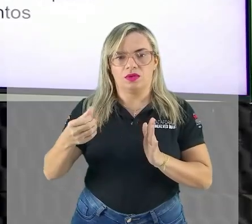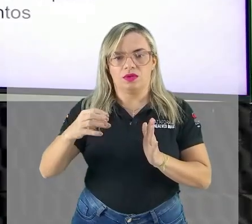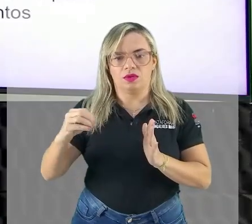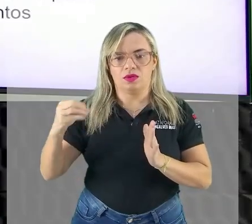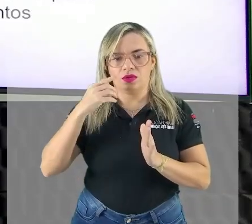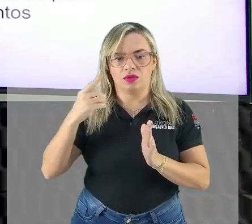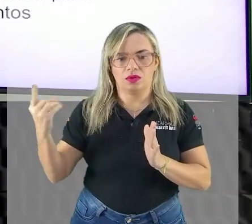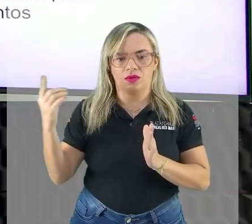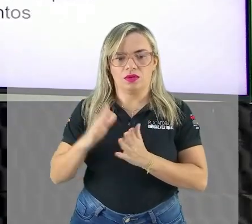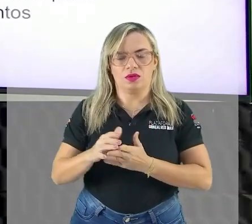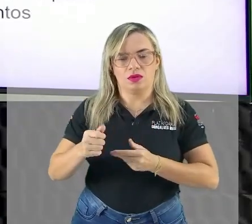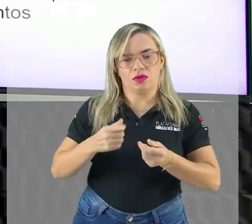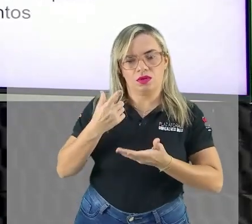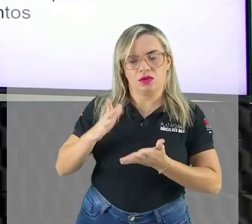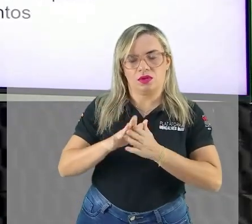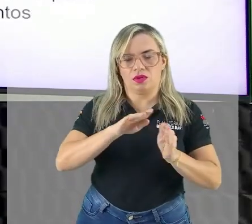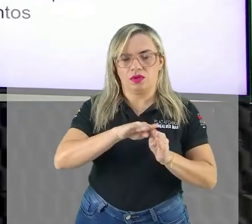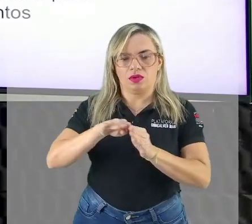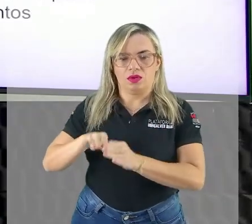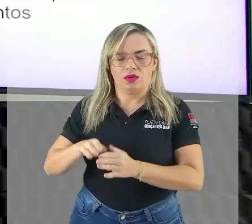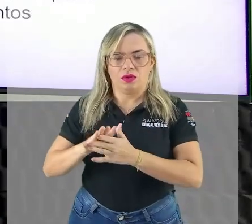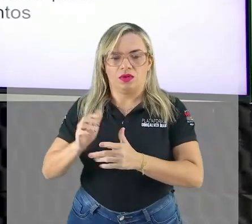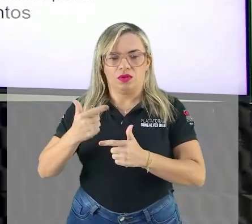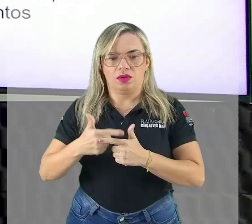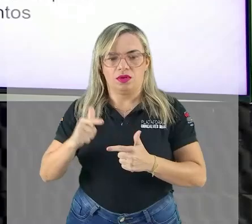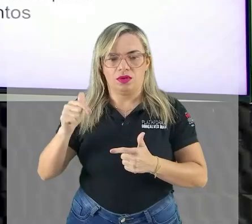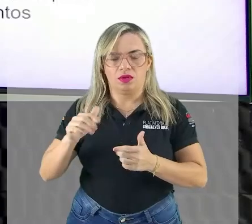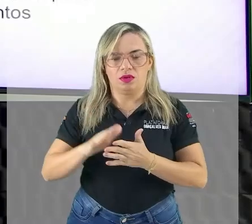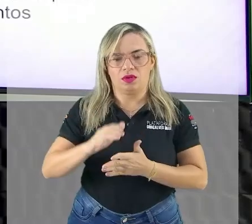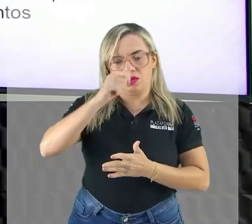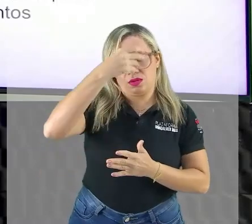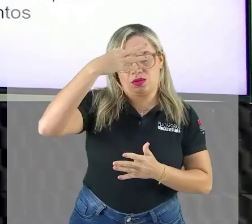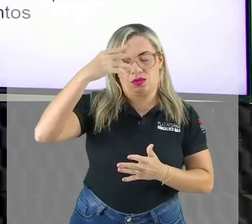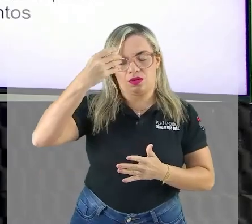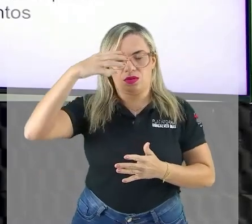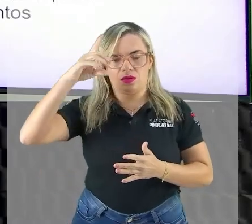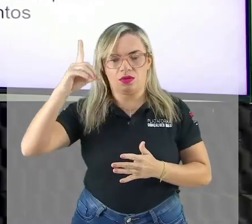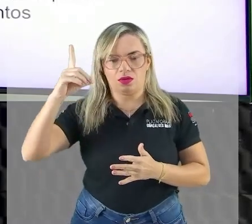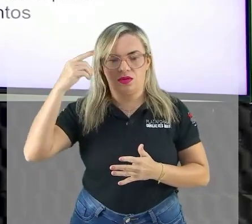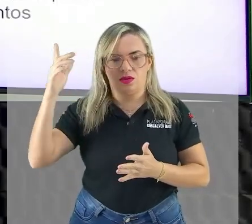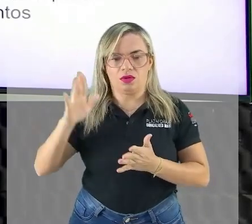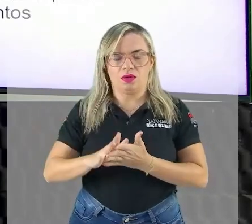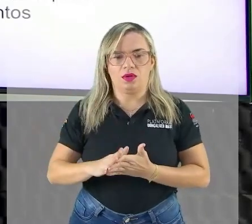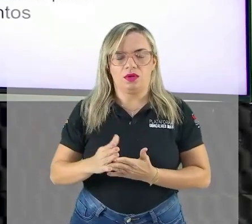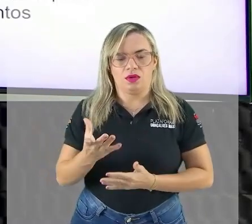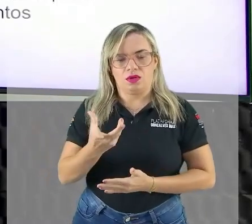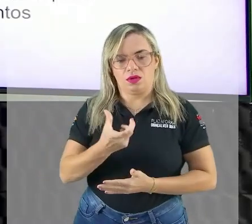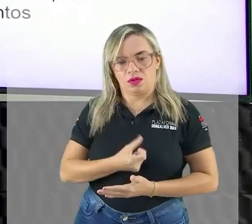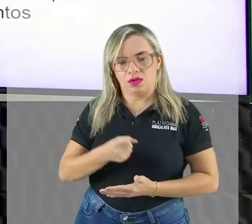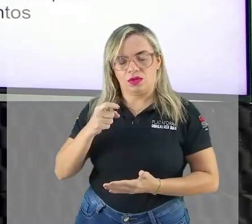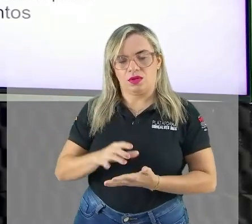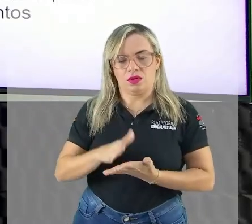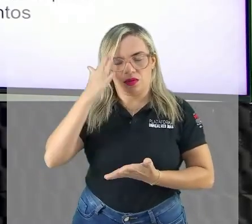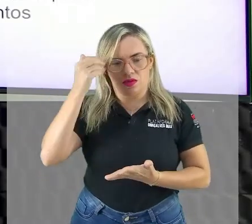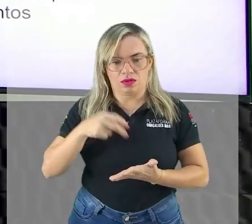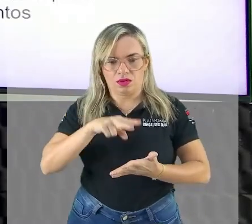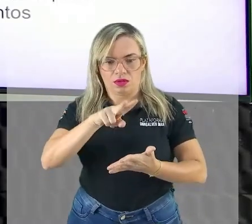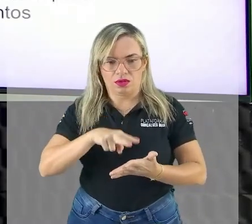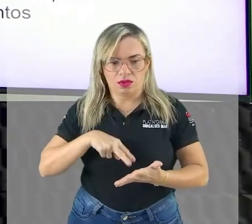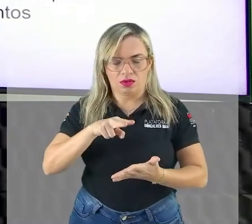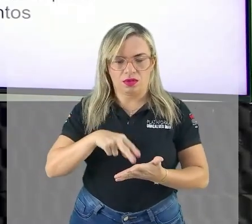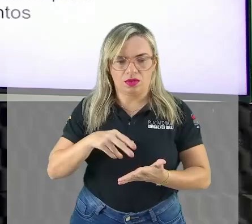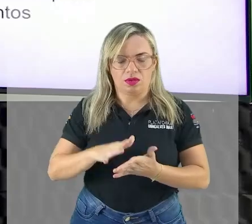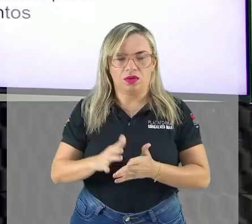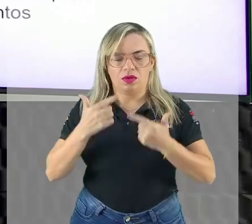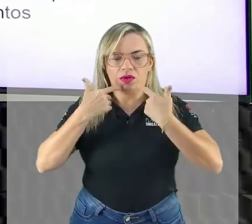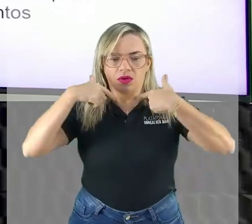Trocando em miúdos, deixou-se de lado a divisão entre indivíduos alfabetizados, né, ou seja, capacitados para codificar e decodificar